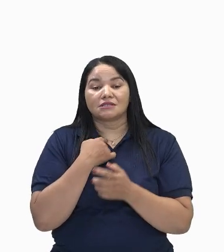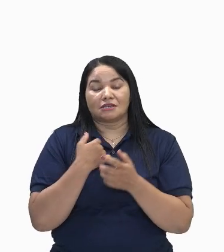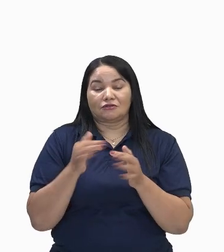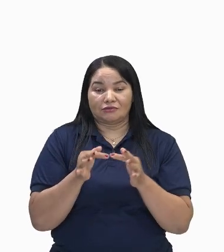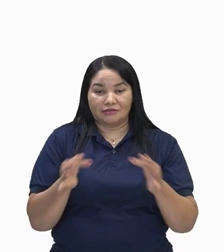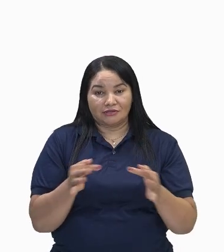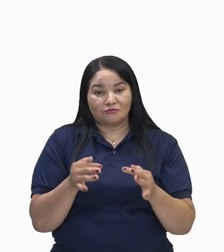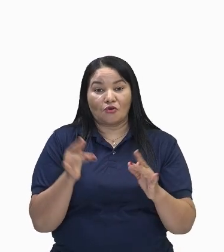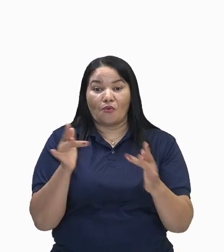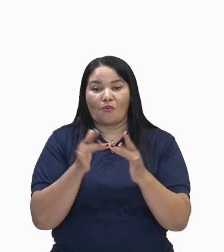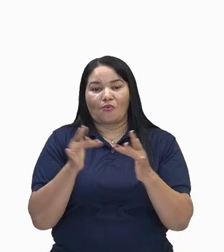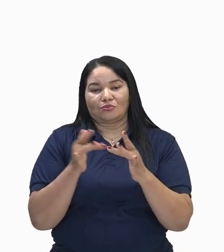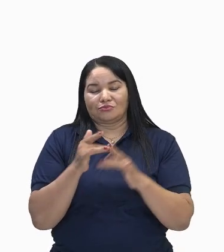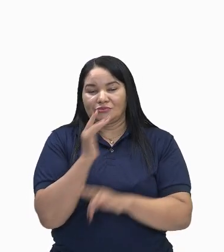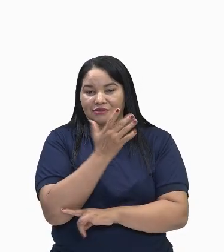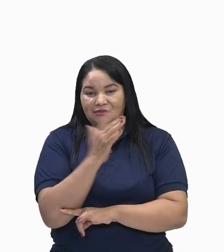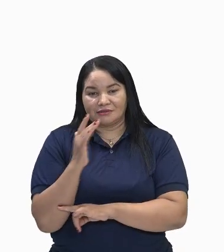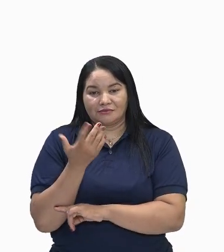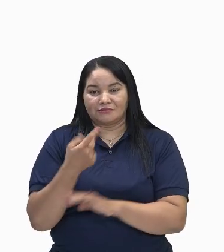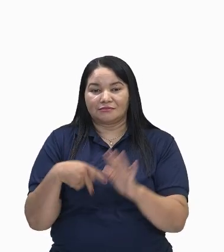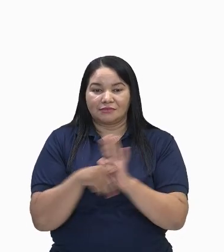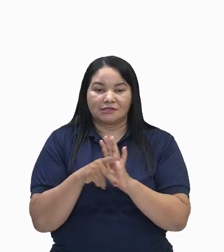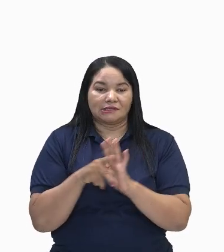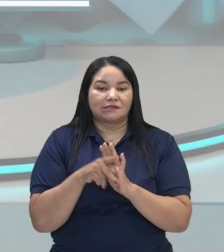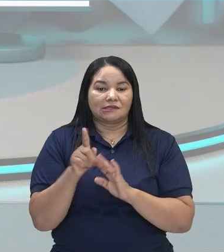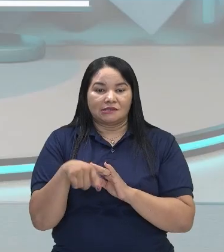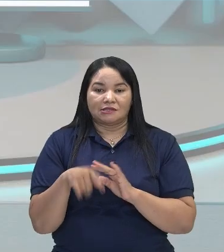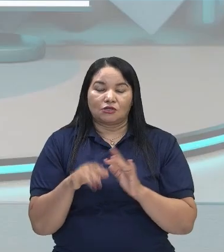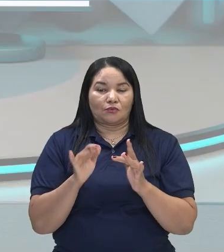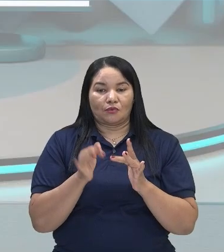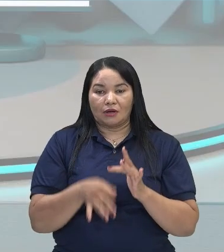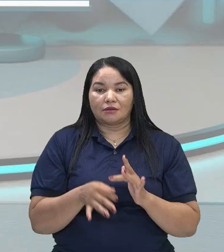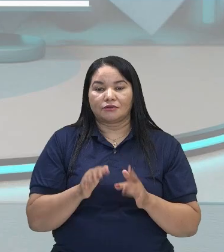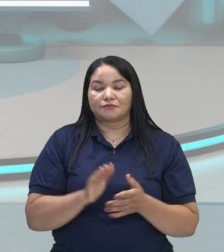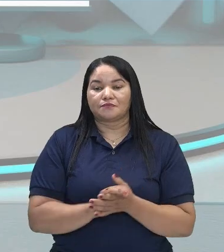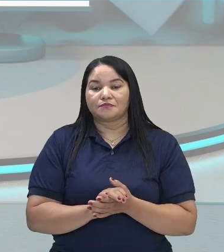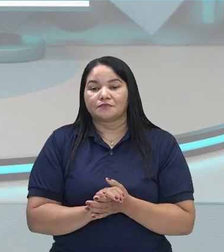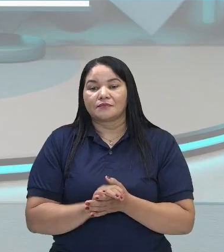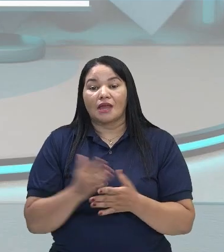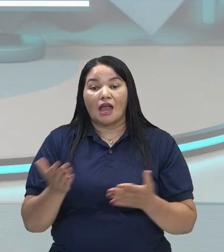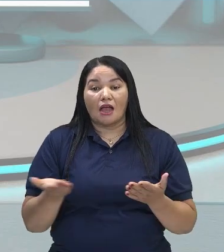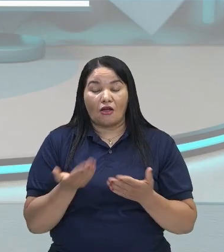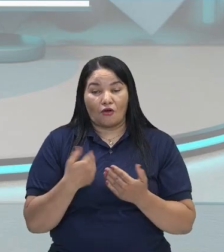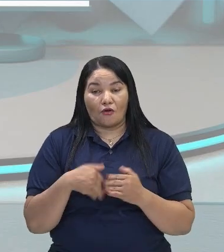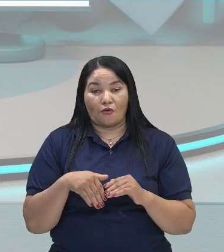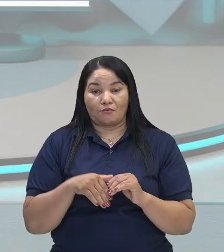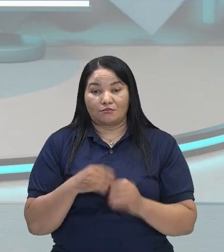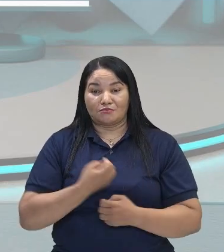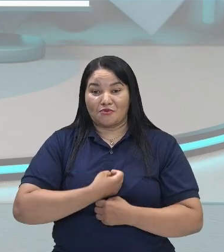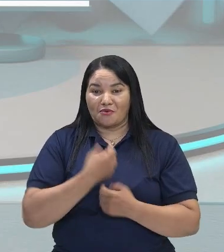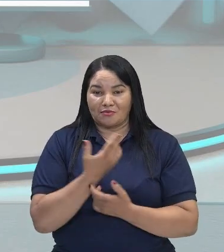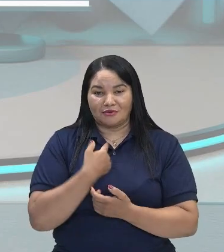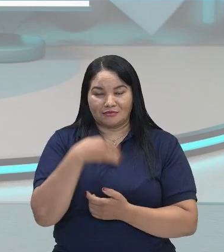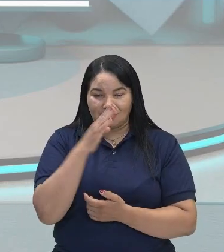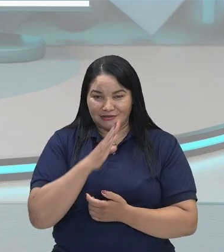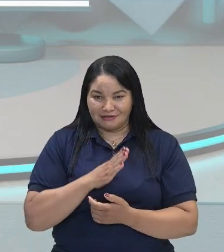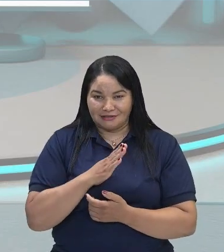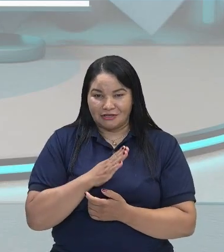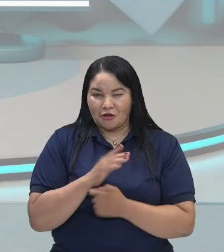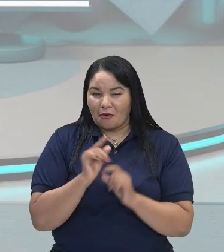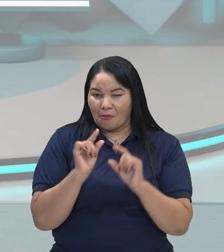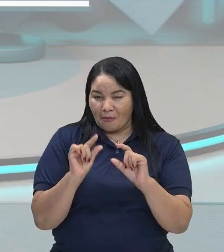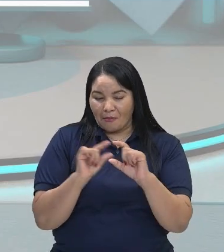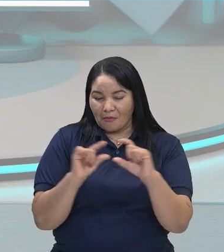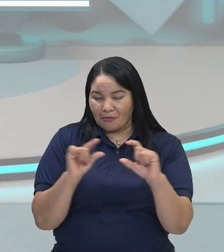natureza, típicos do arcadismo. Continuando, nós temos um poema brasileiro, é um